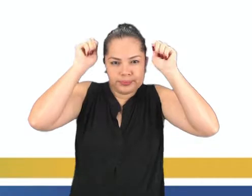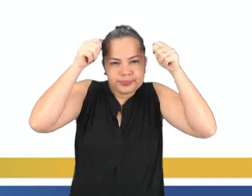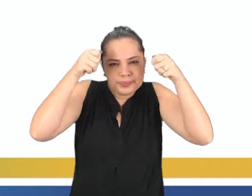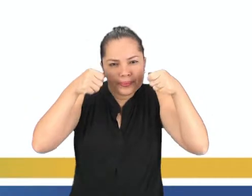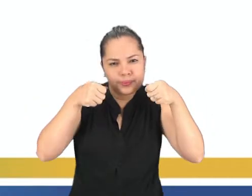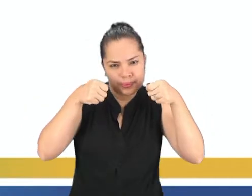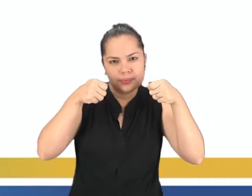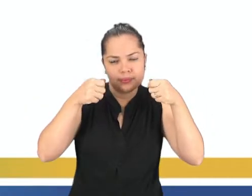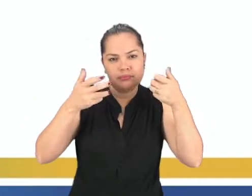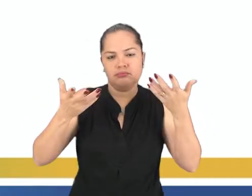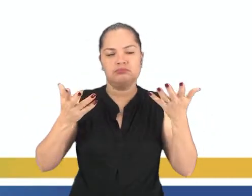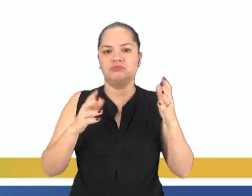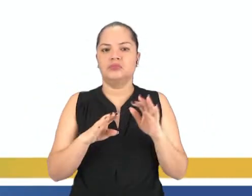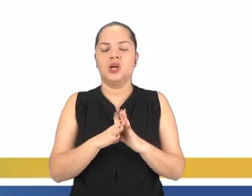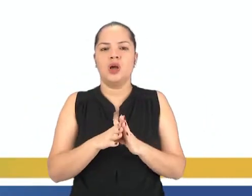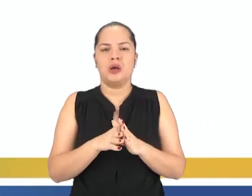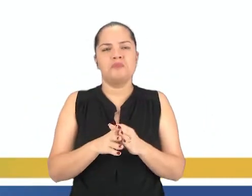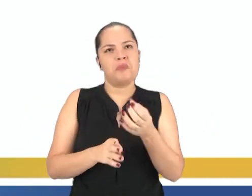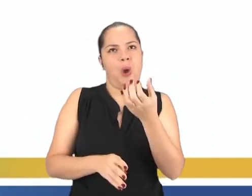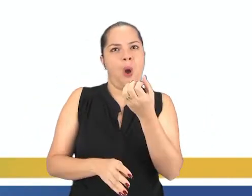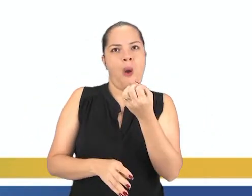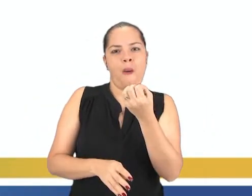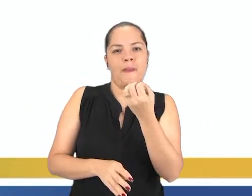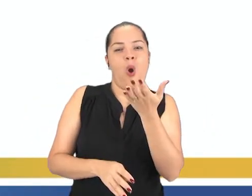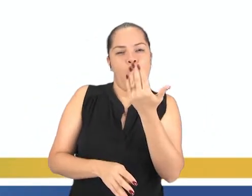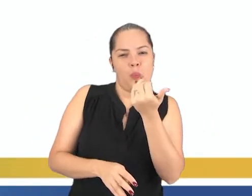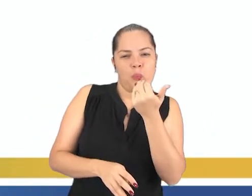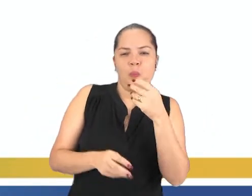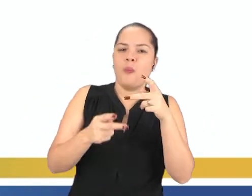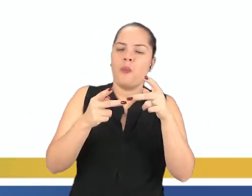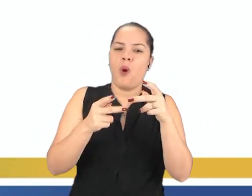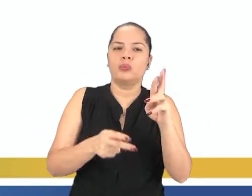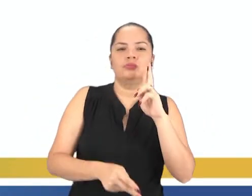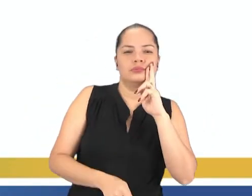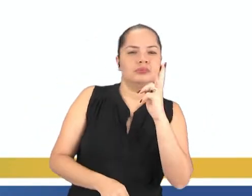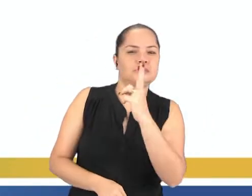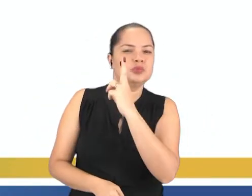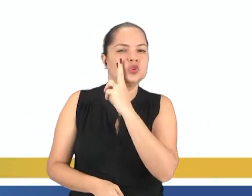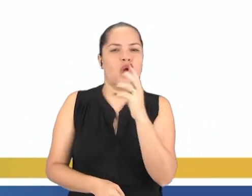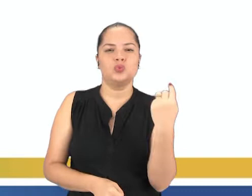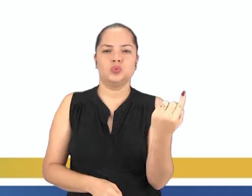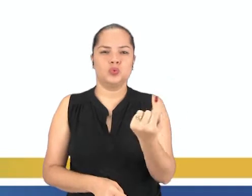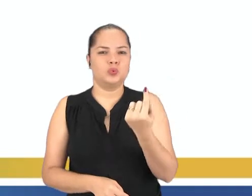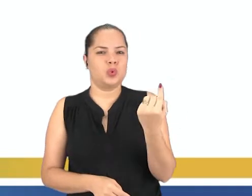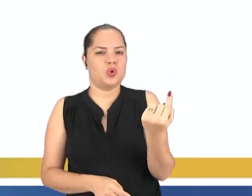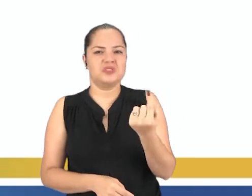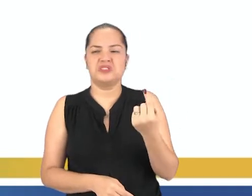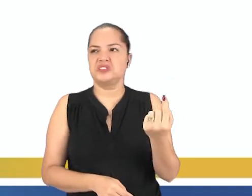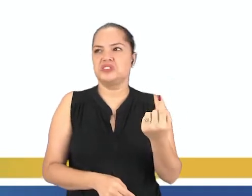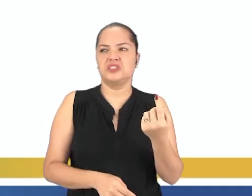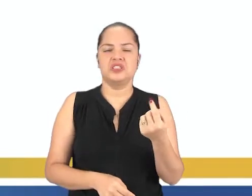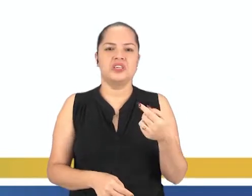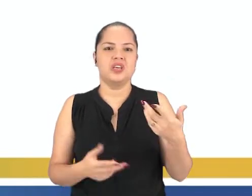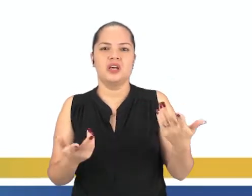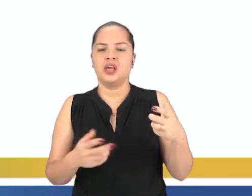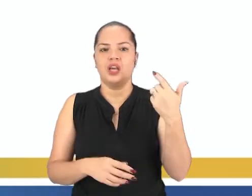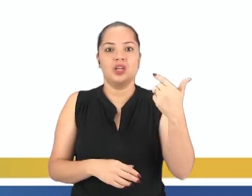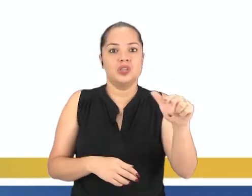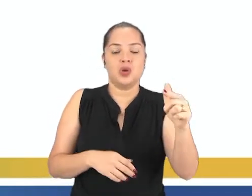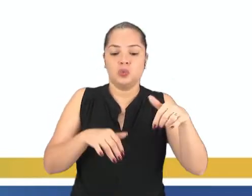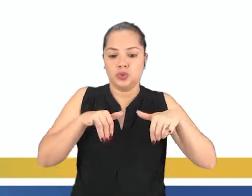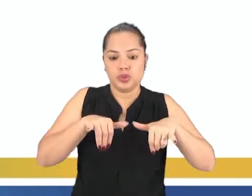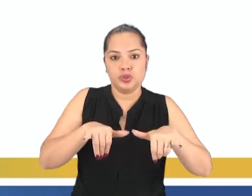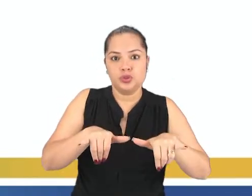pessoa respondeu: iria num bom restaurante sozinha, iria num supermercado sem segurança atrás, as pessoas não